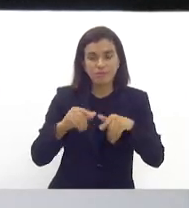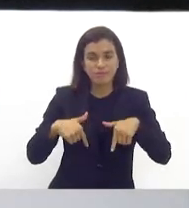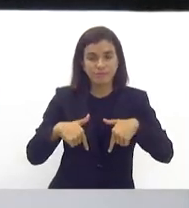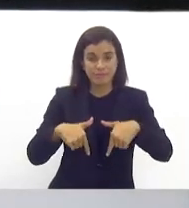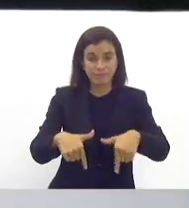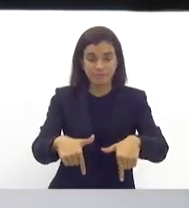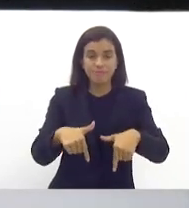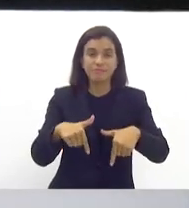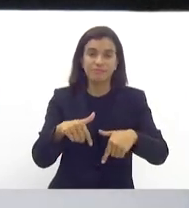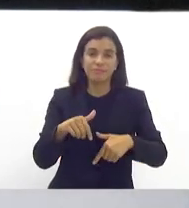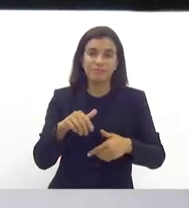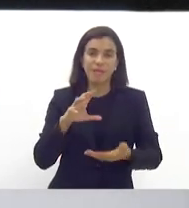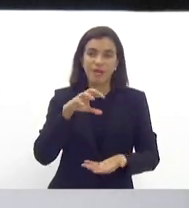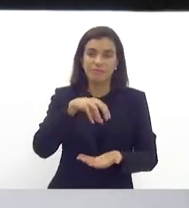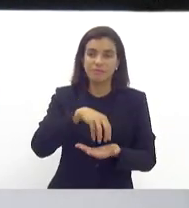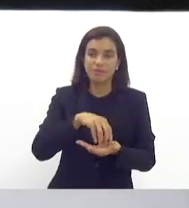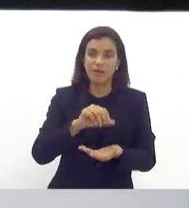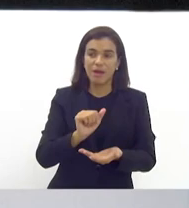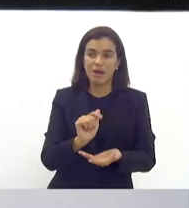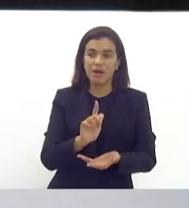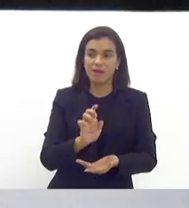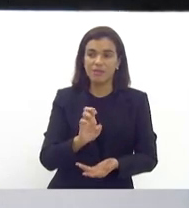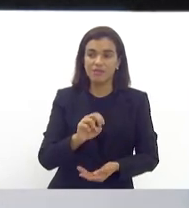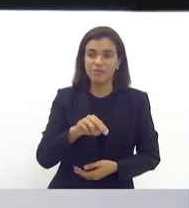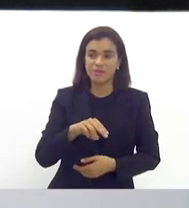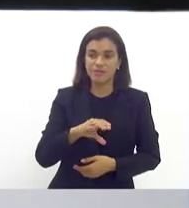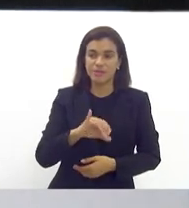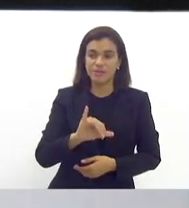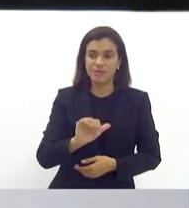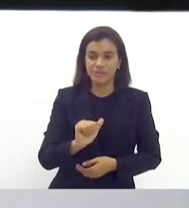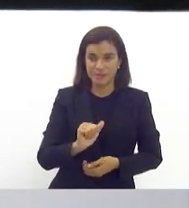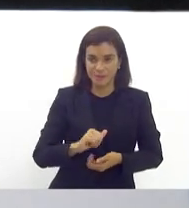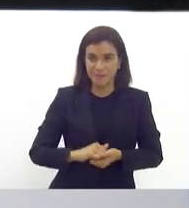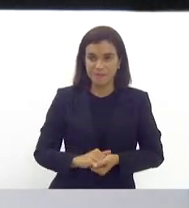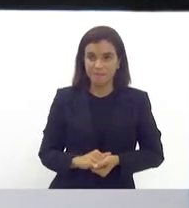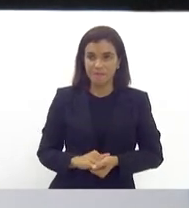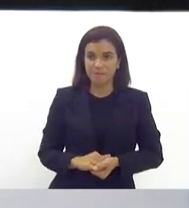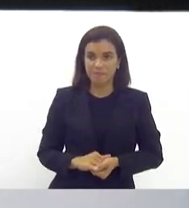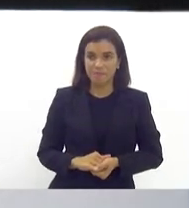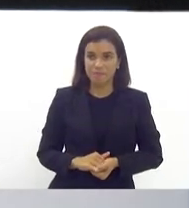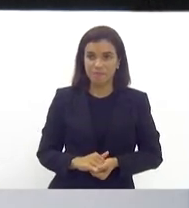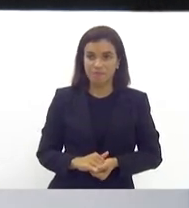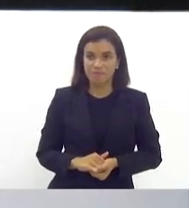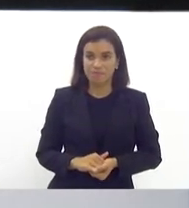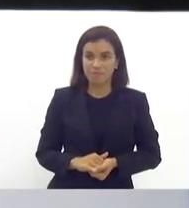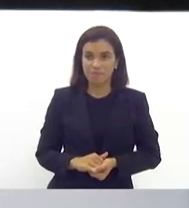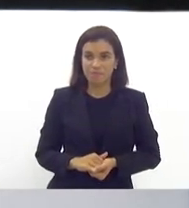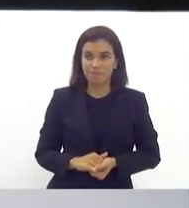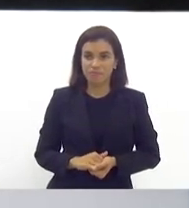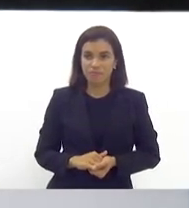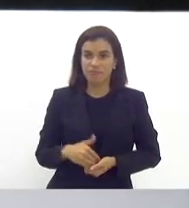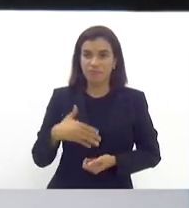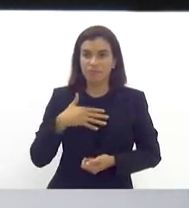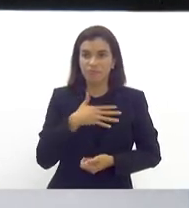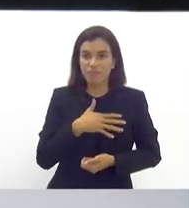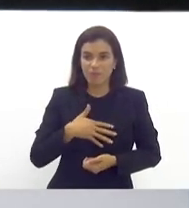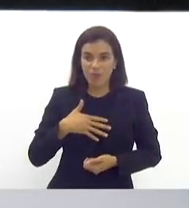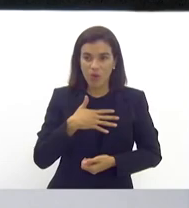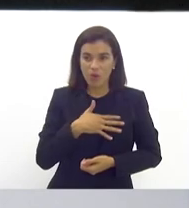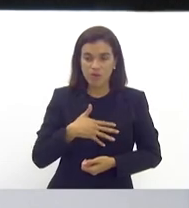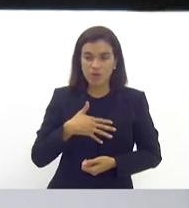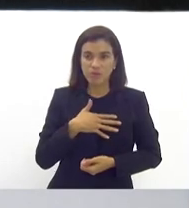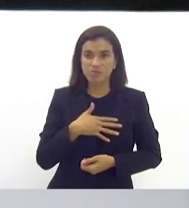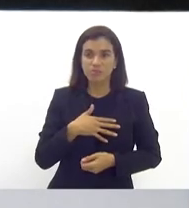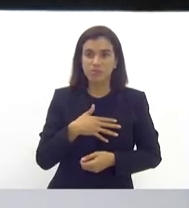agência serei breve farei uso da palavra de forma comedida e eu gostaria de iniciar que o